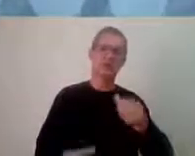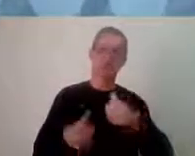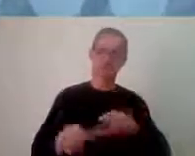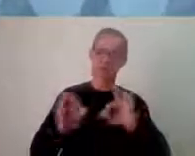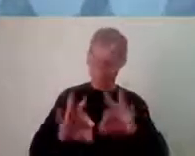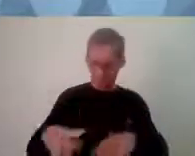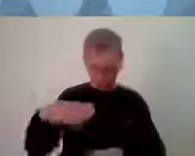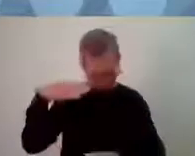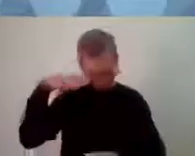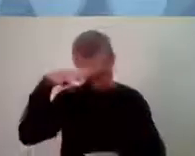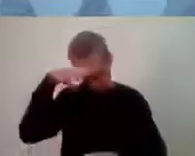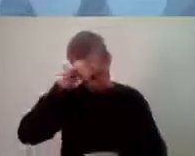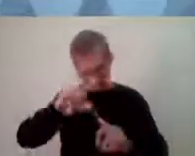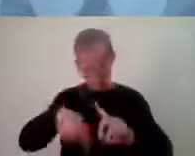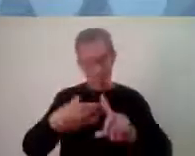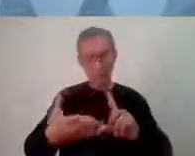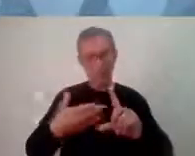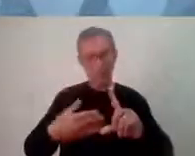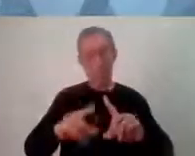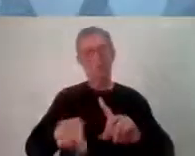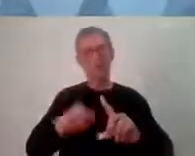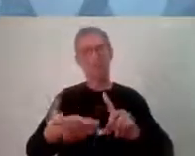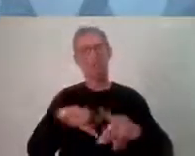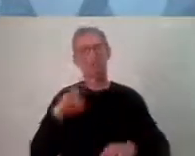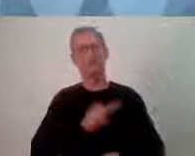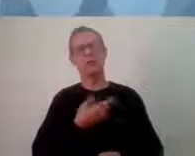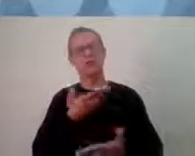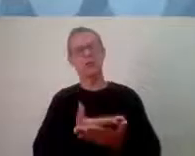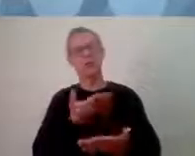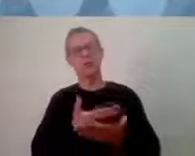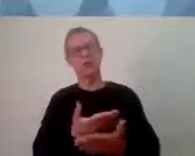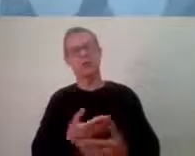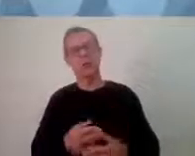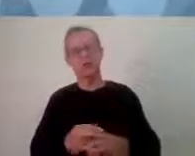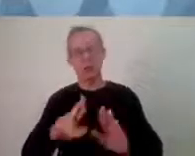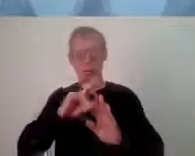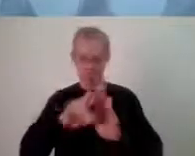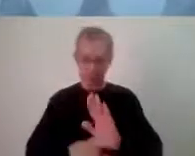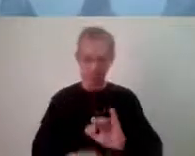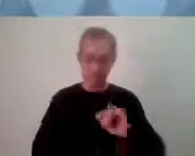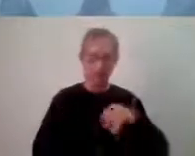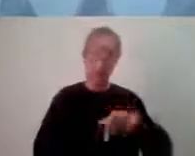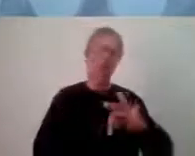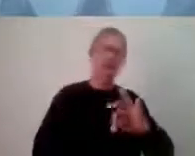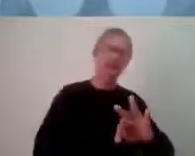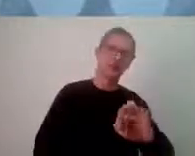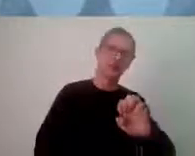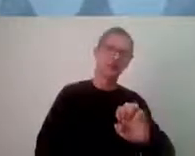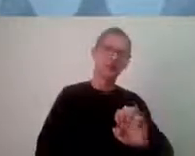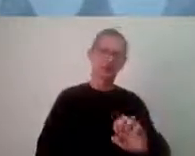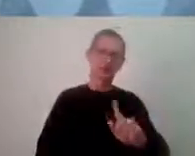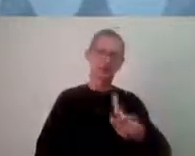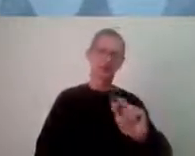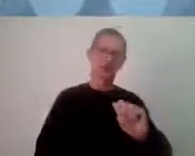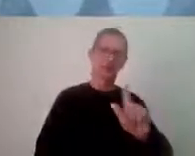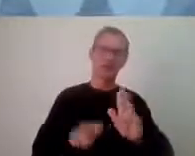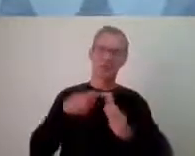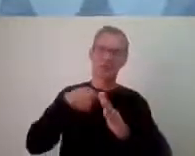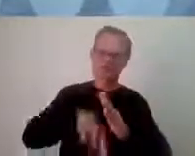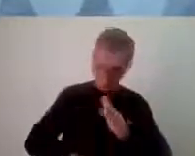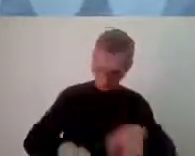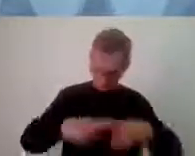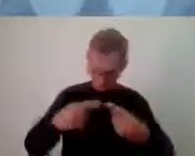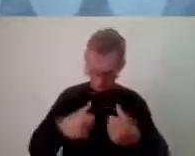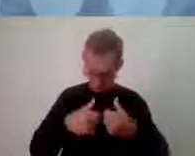da língua para a próxima aula. Na nossa próxima aula, nós vamos ver umas regras de integração um pouquinho mais avançadas, vamos dizer assim.